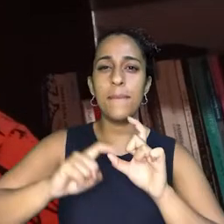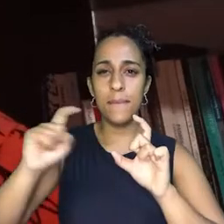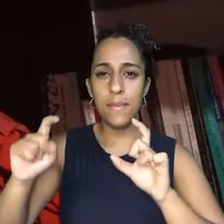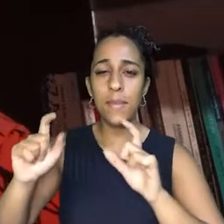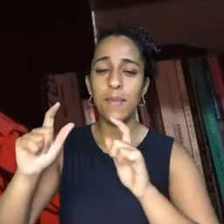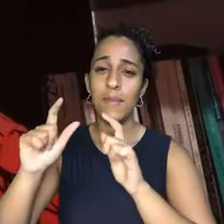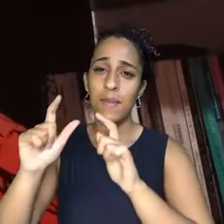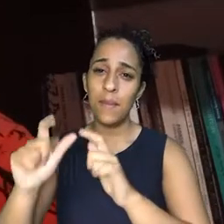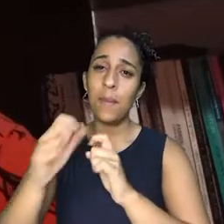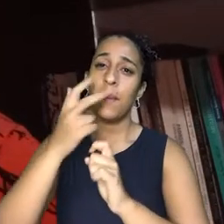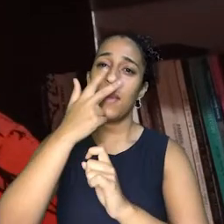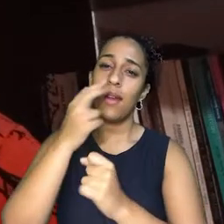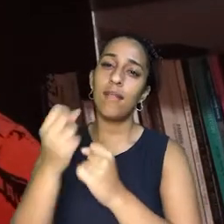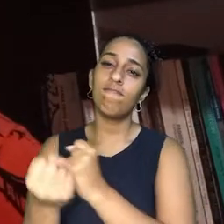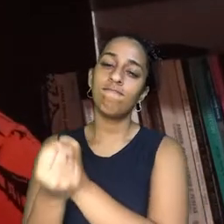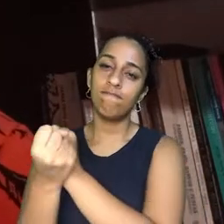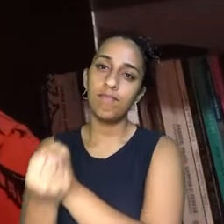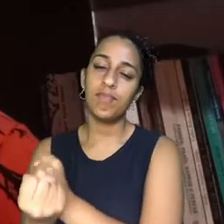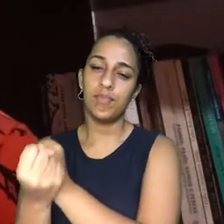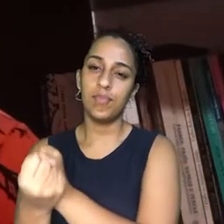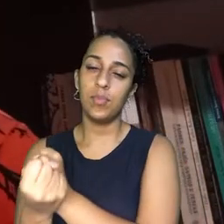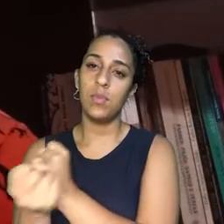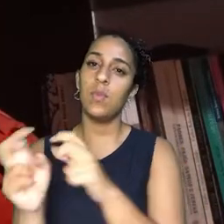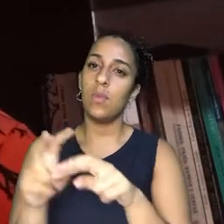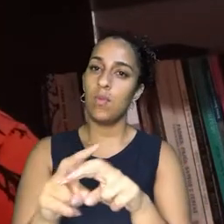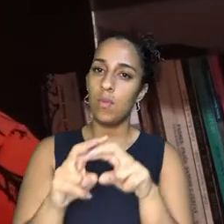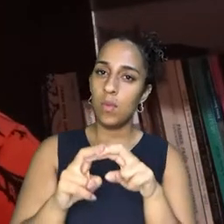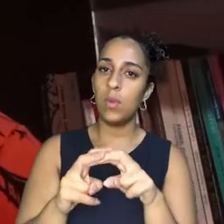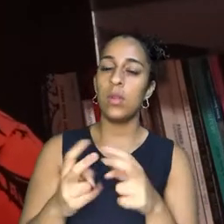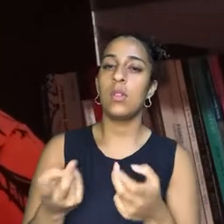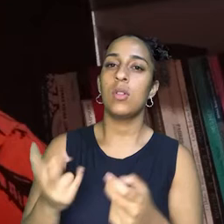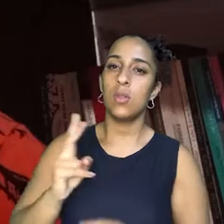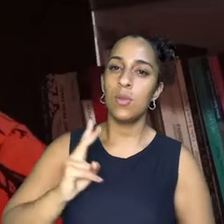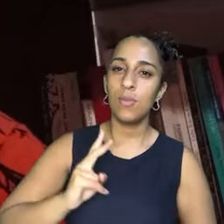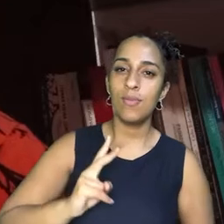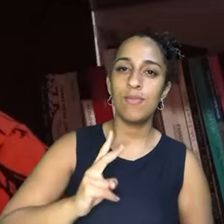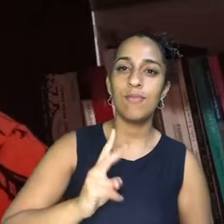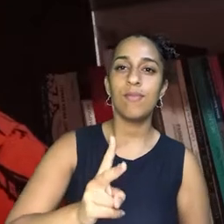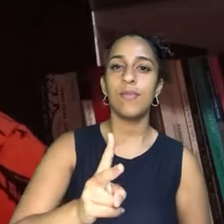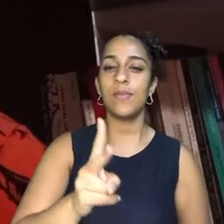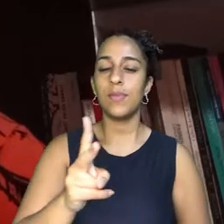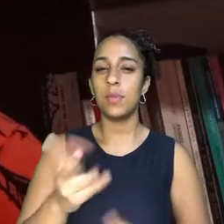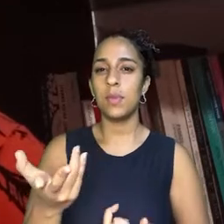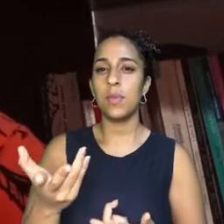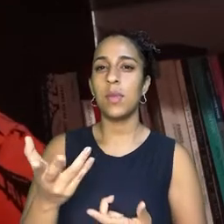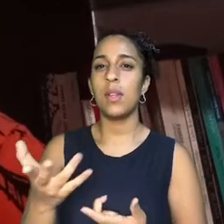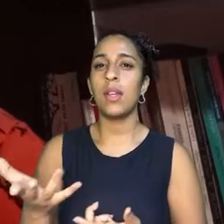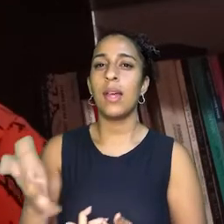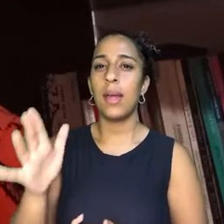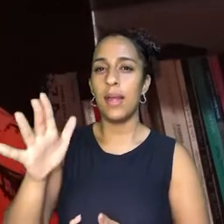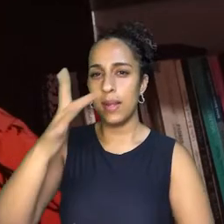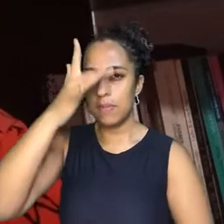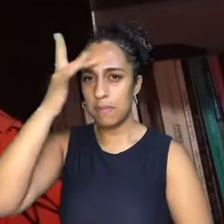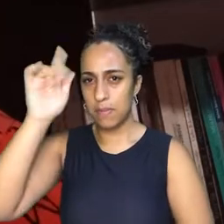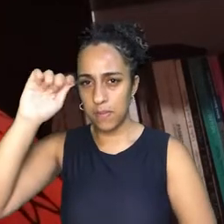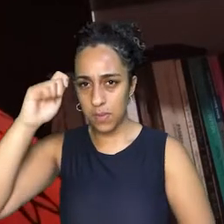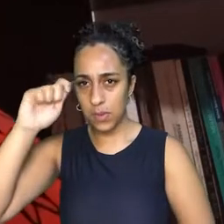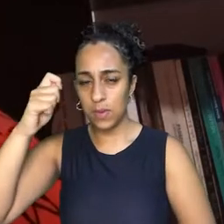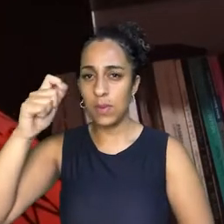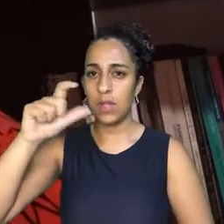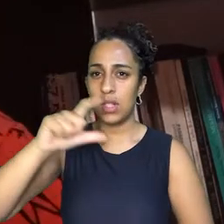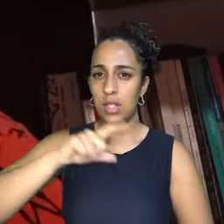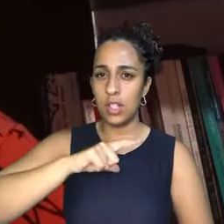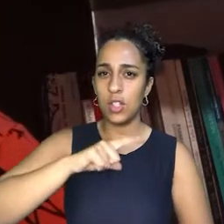associado a escravidão por essa razão recaia sobre esses afrodescendentes